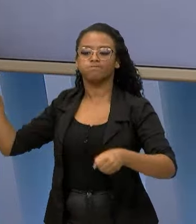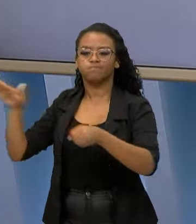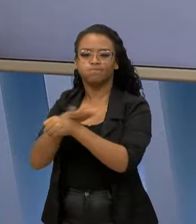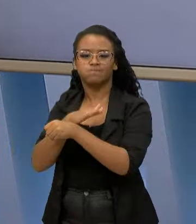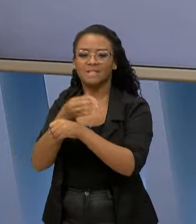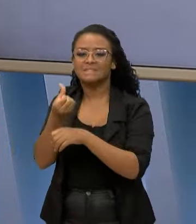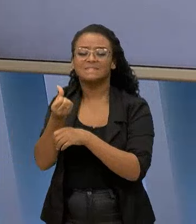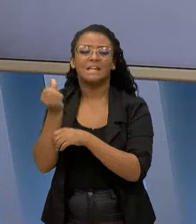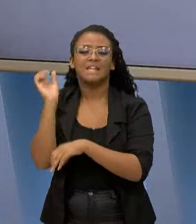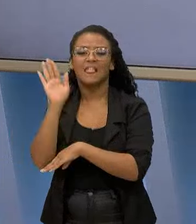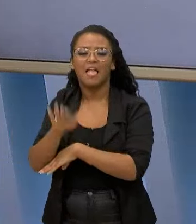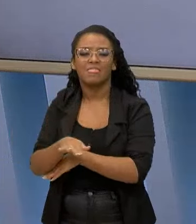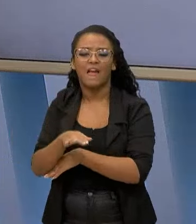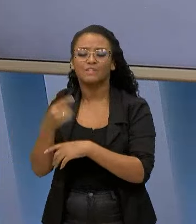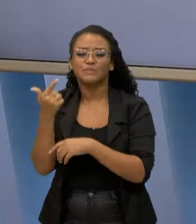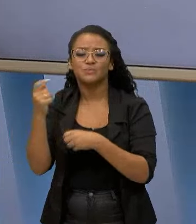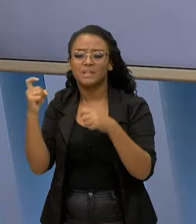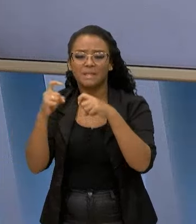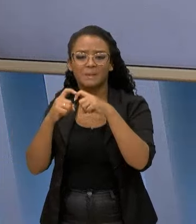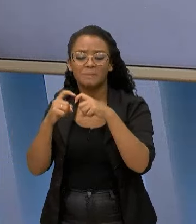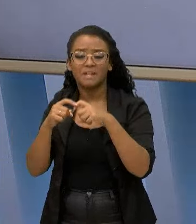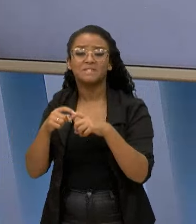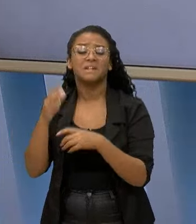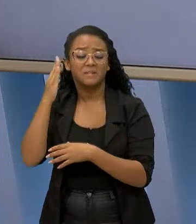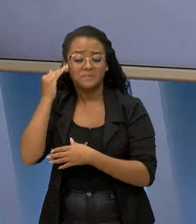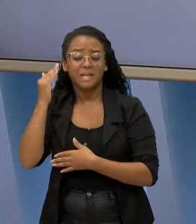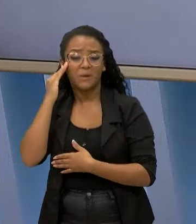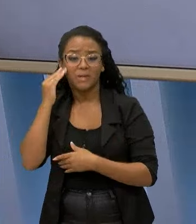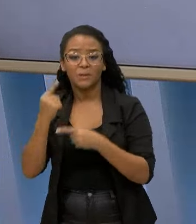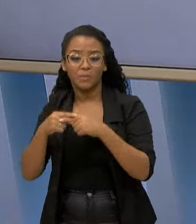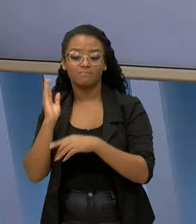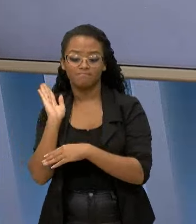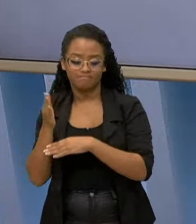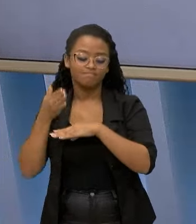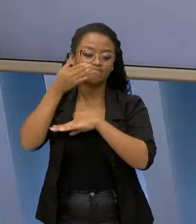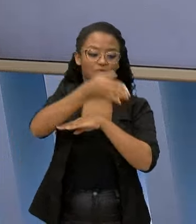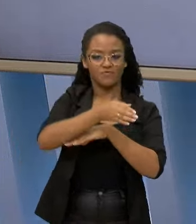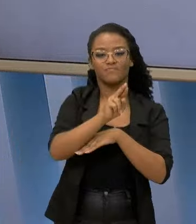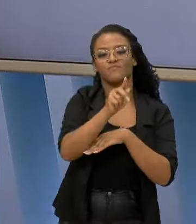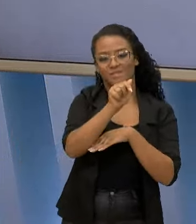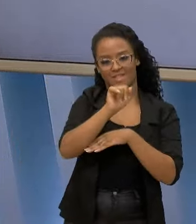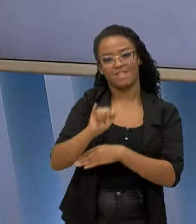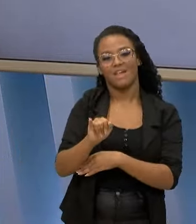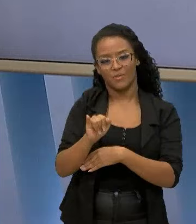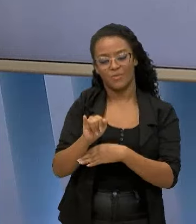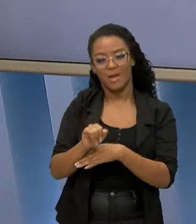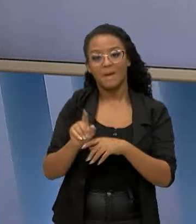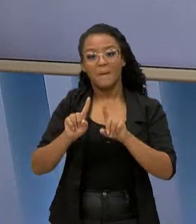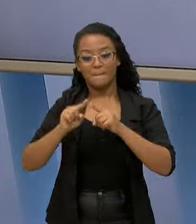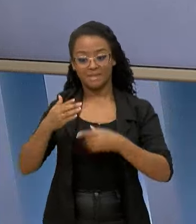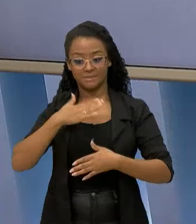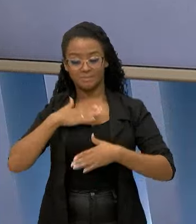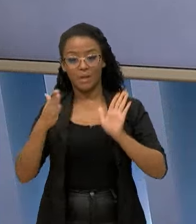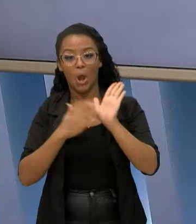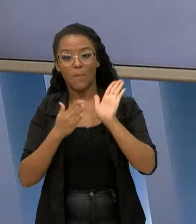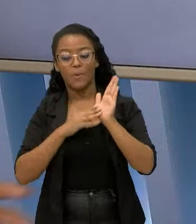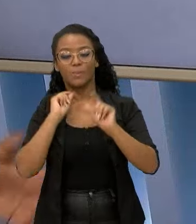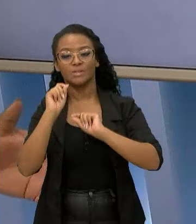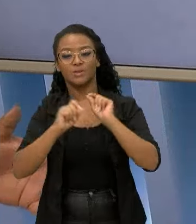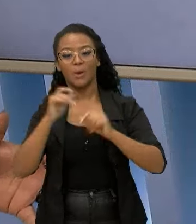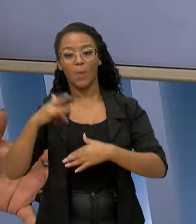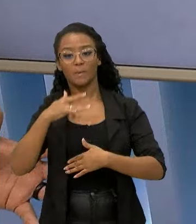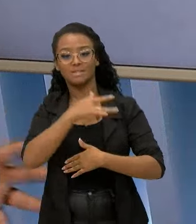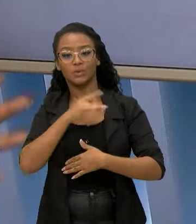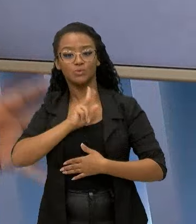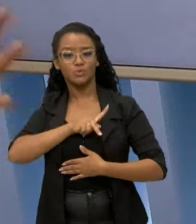isso, porque sempre fui usuária do SUS. Nós queremos construir uma saúde pública digna e de qualidade.